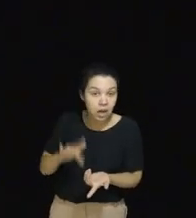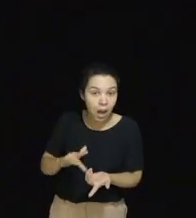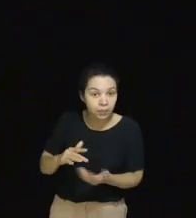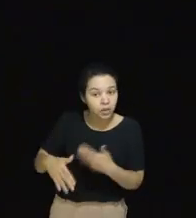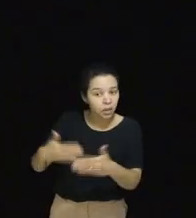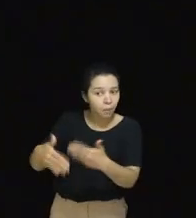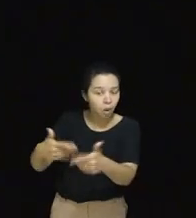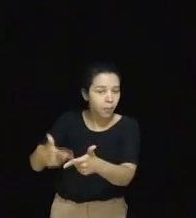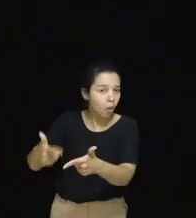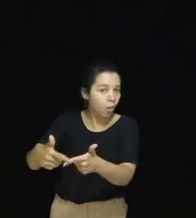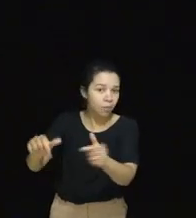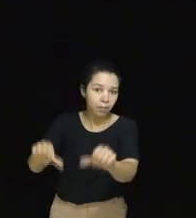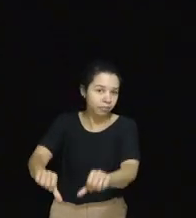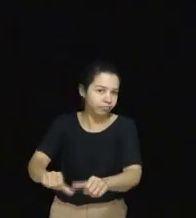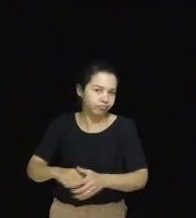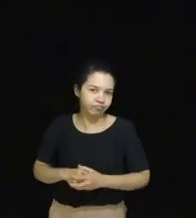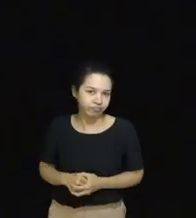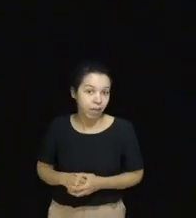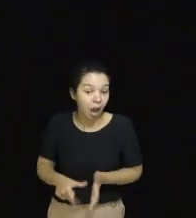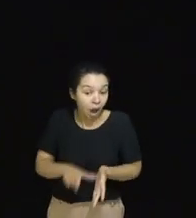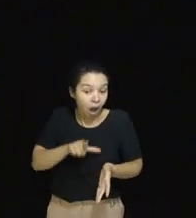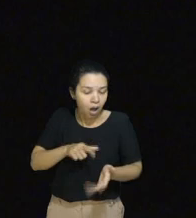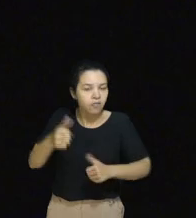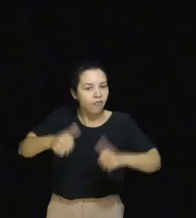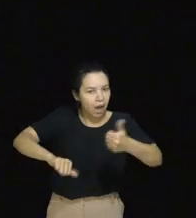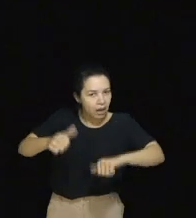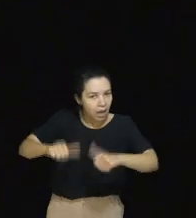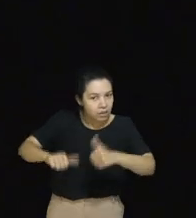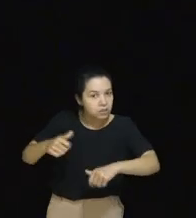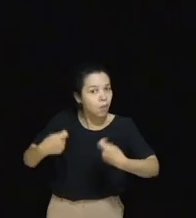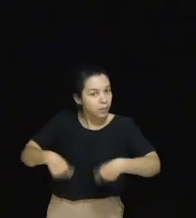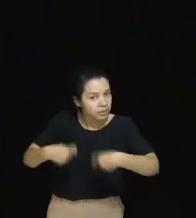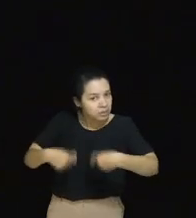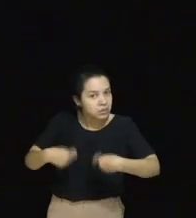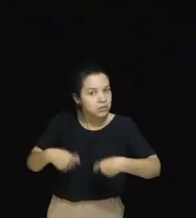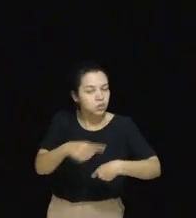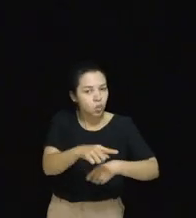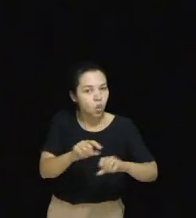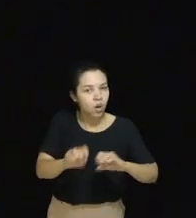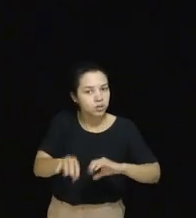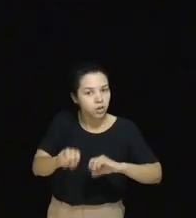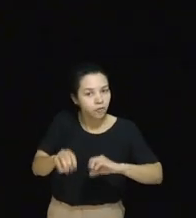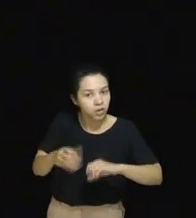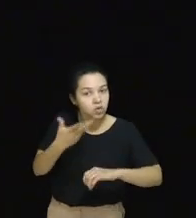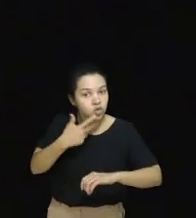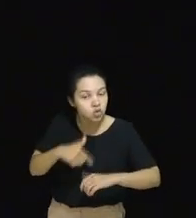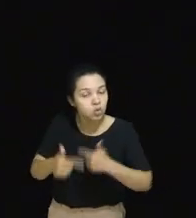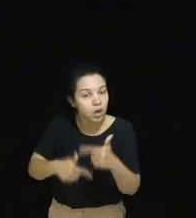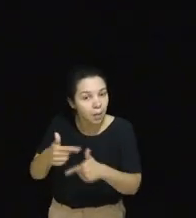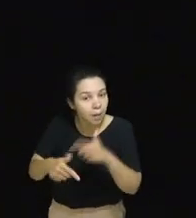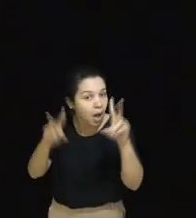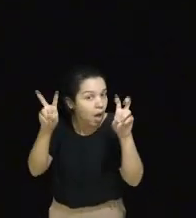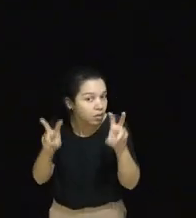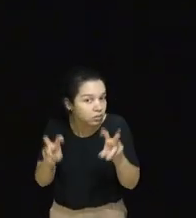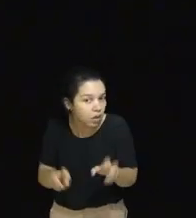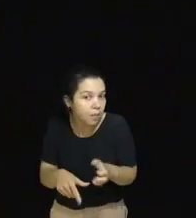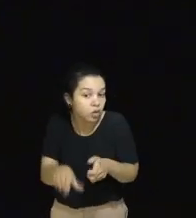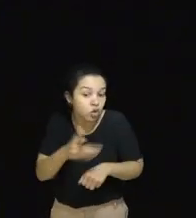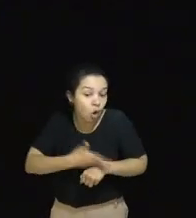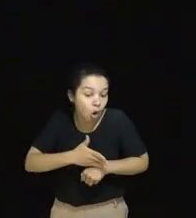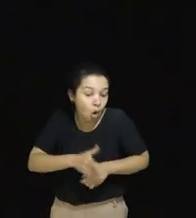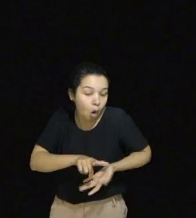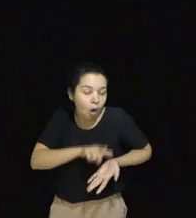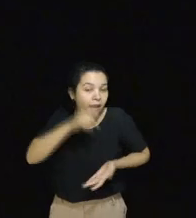precisa começar a fazer avaliação e fazer com que a nossa educação infantil trabalhe essas questões já lá. É preventivo. A gente não